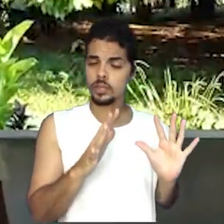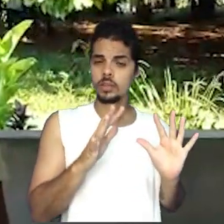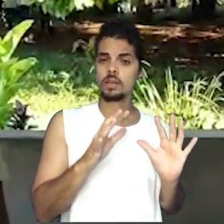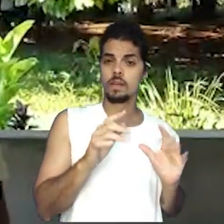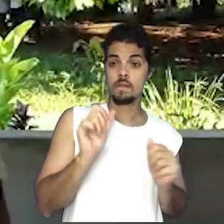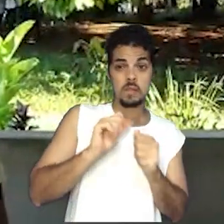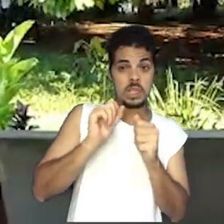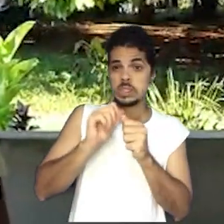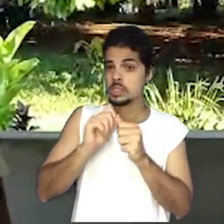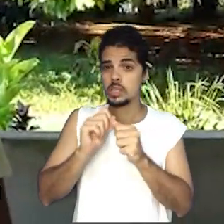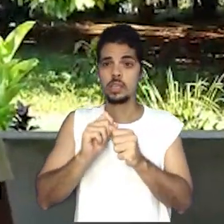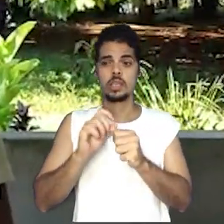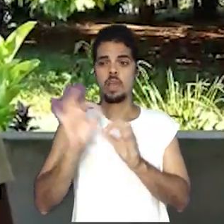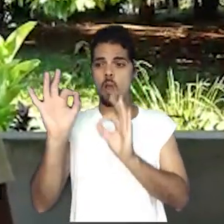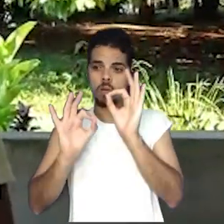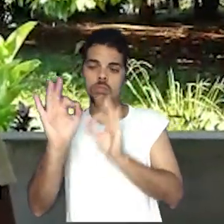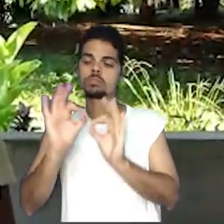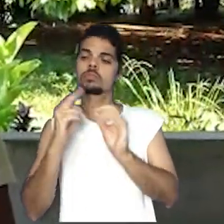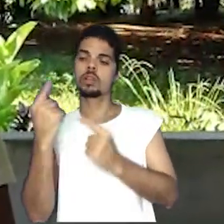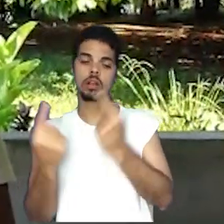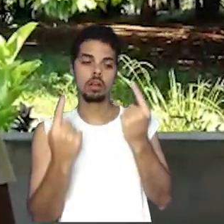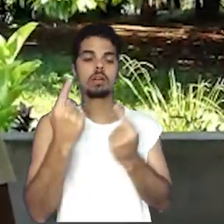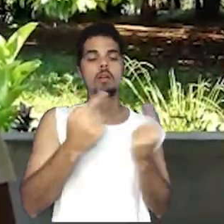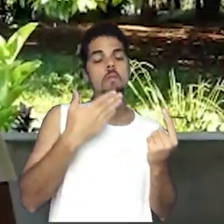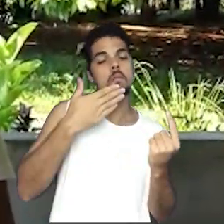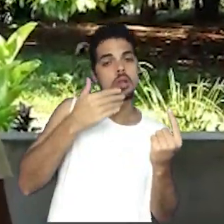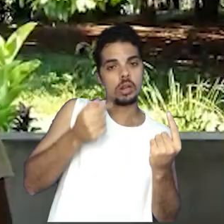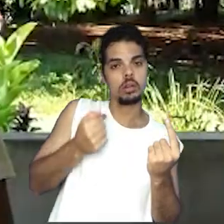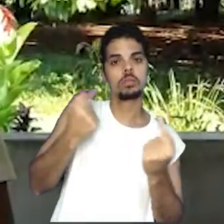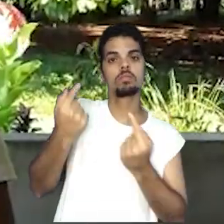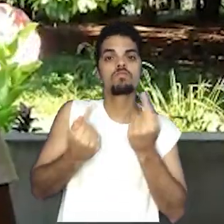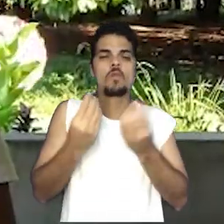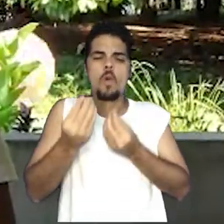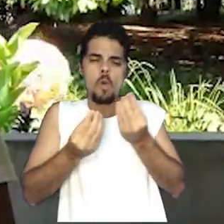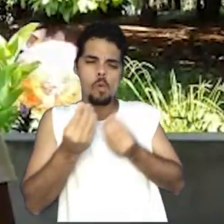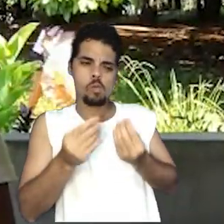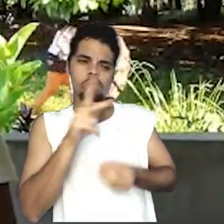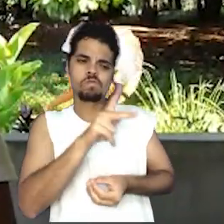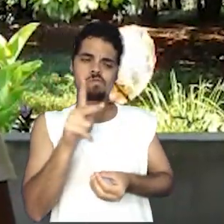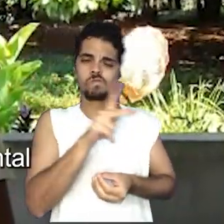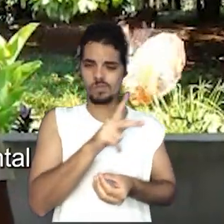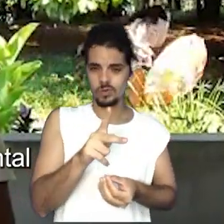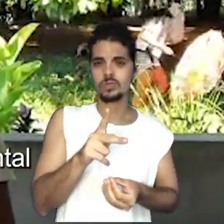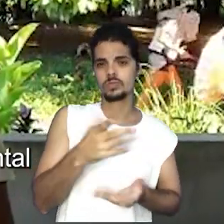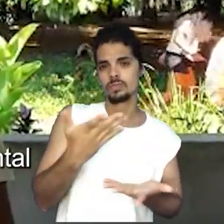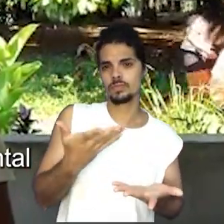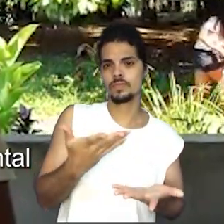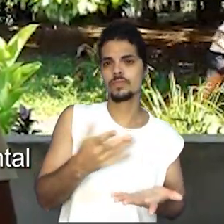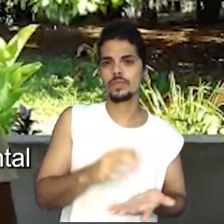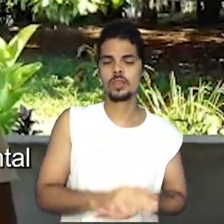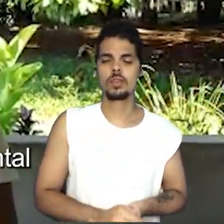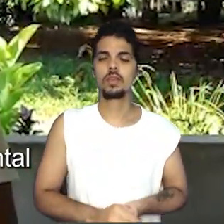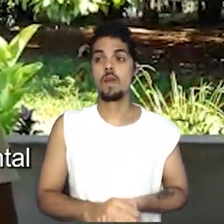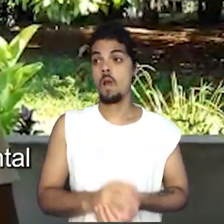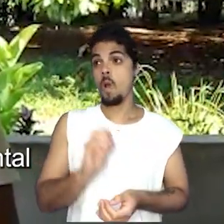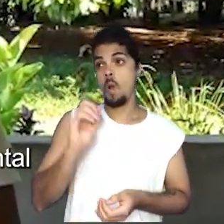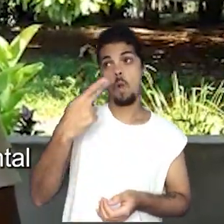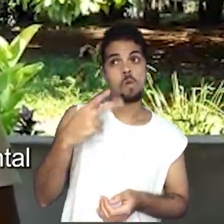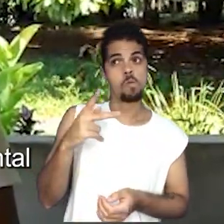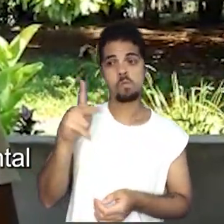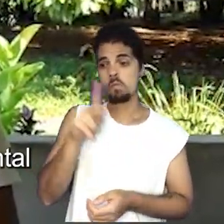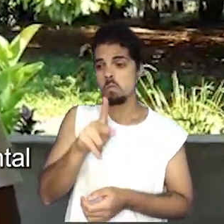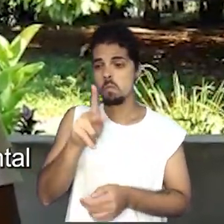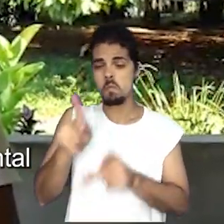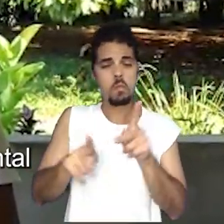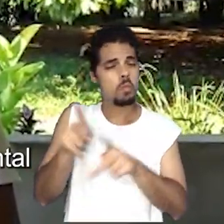hoje, né? E essa questão da escola hoje, ela vem muito para a afirmação da nossa identidade, né? Hoje a escola, ela tem um papel fundamental